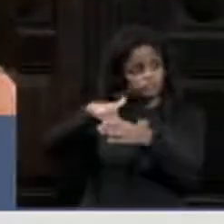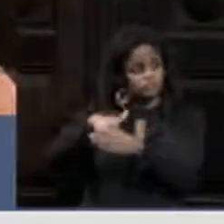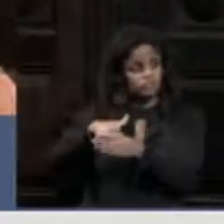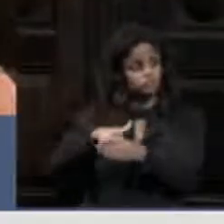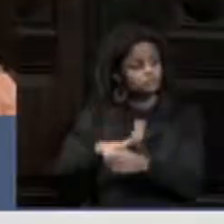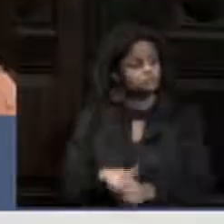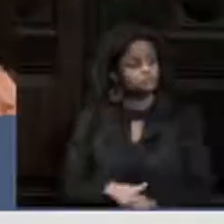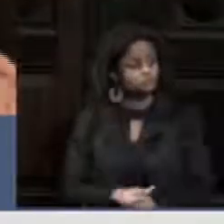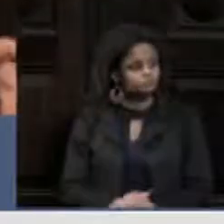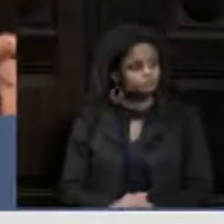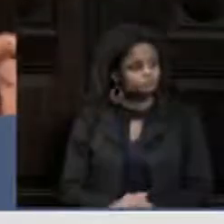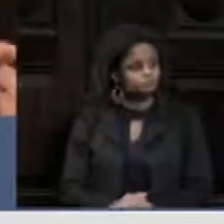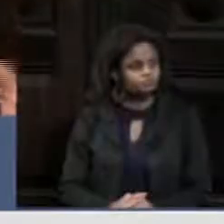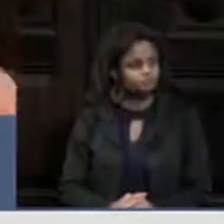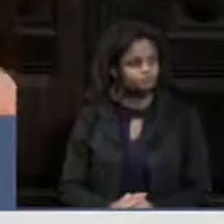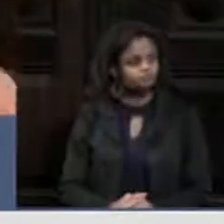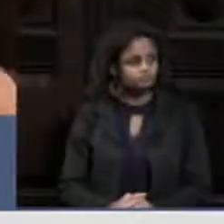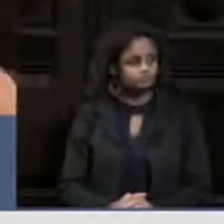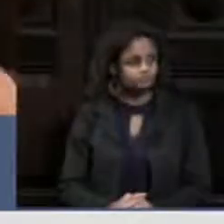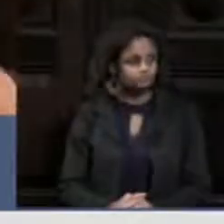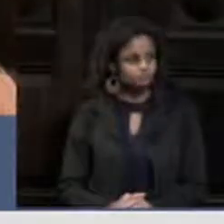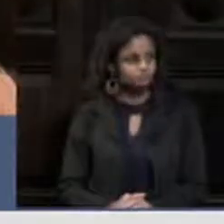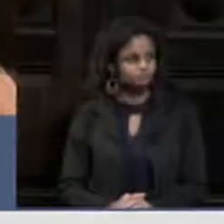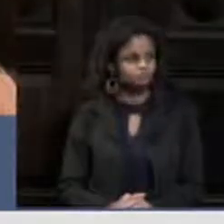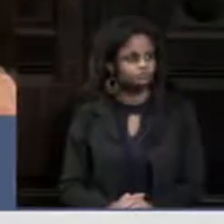voto, a população